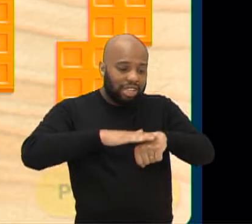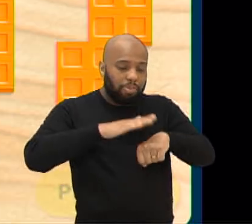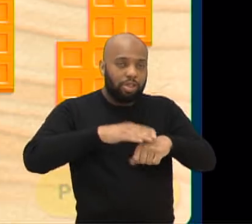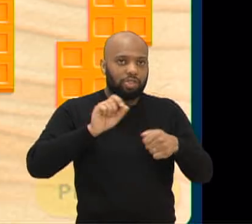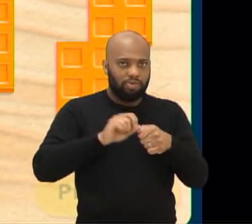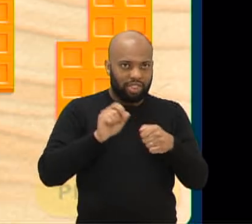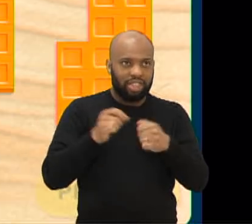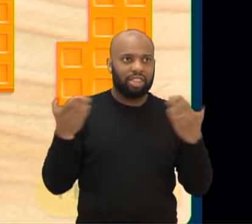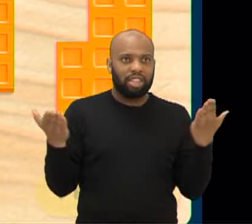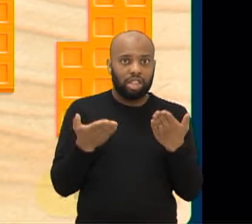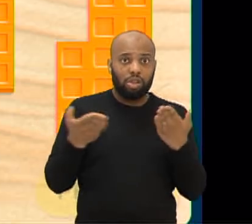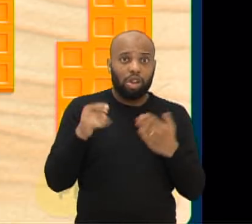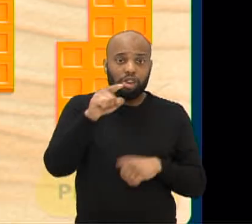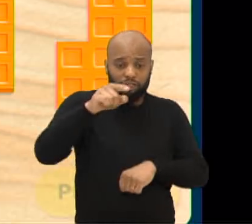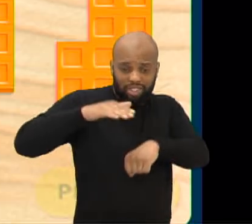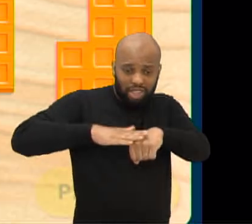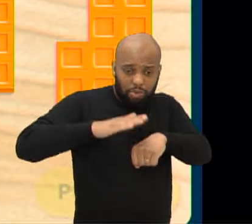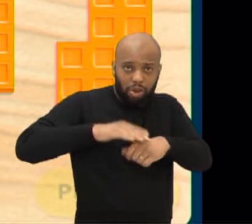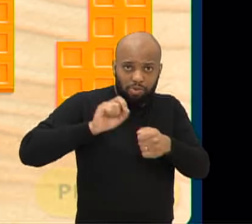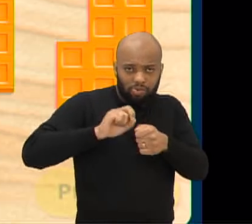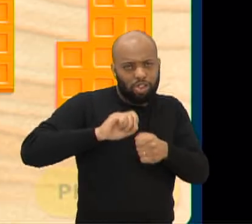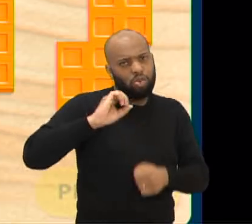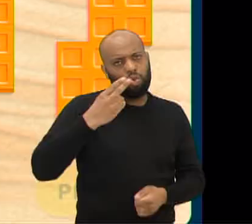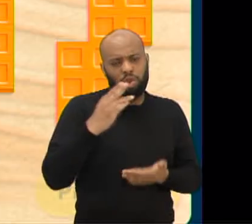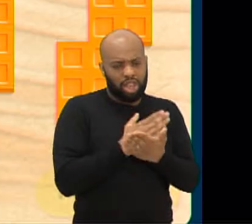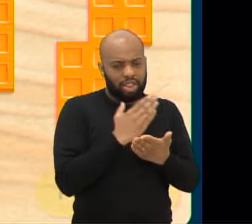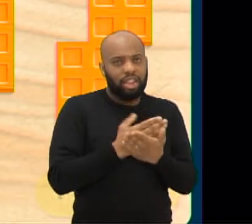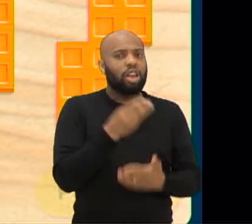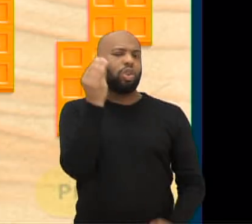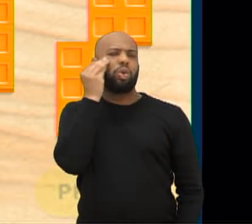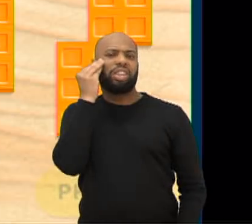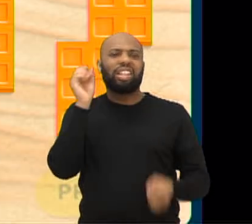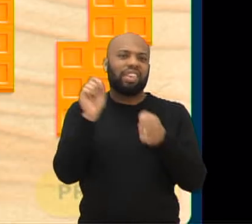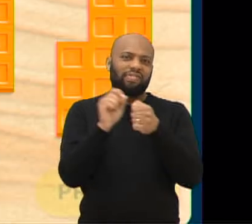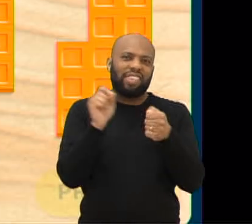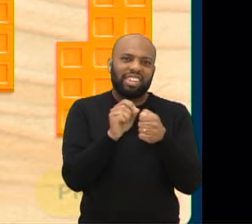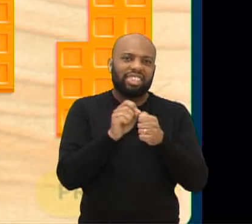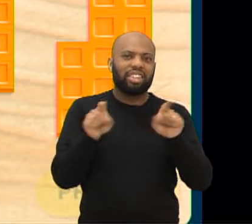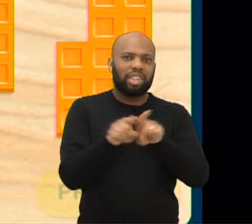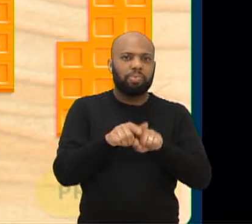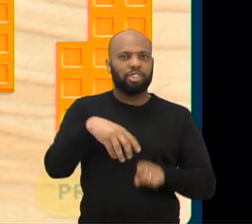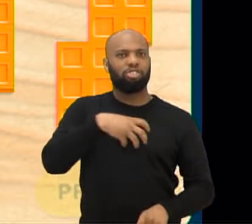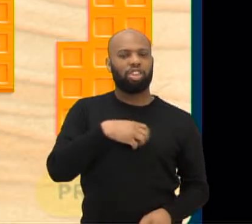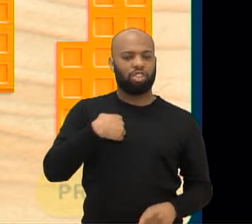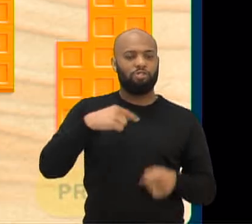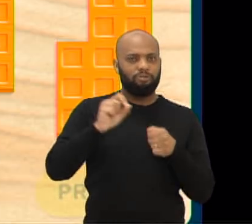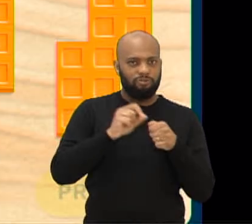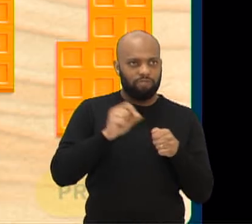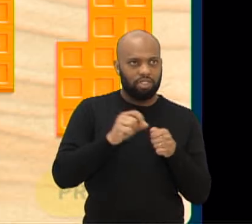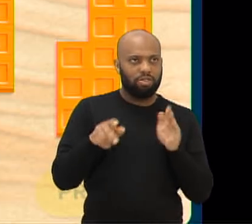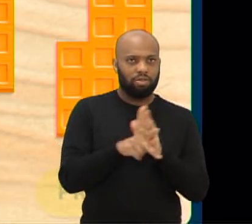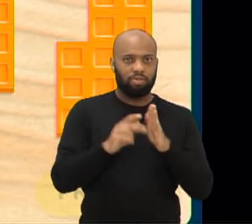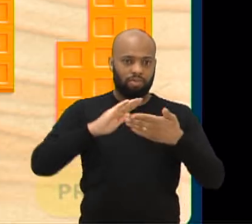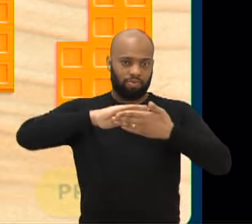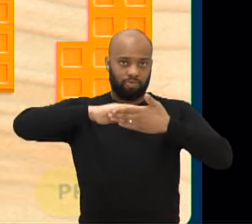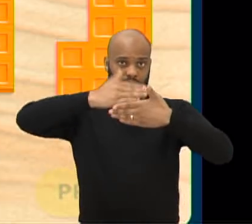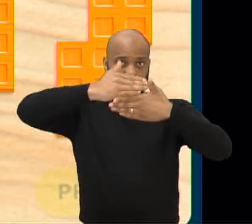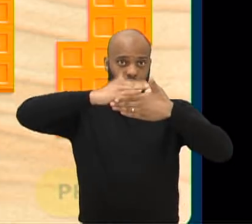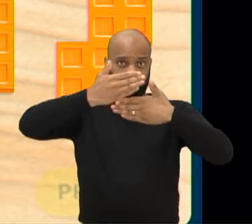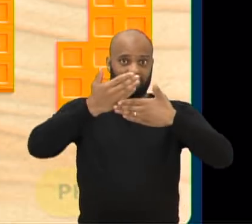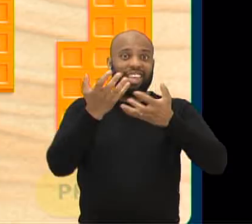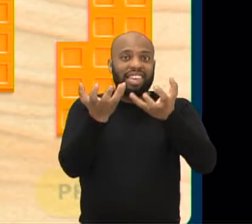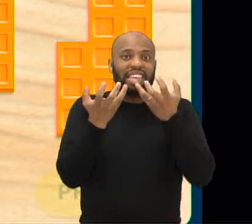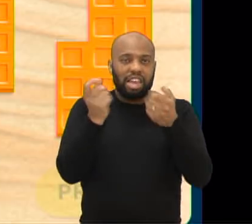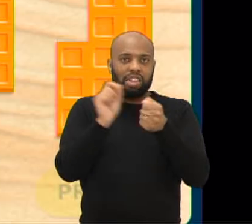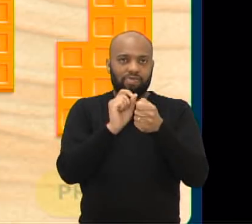malha quadriculada ou no caderno quadriculado. Tente representar essa figura na parte inferior do eixo